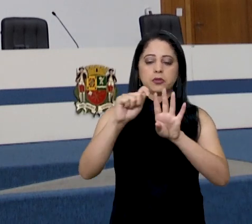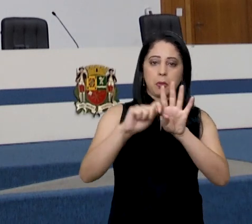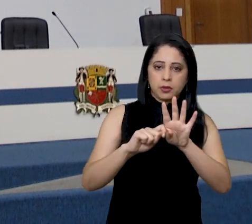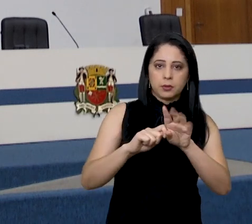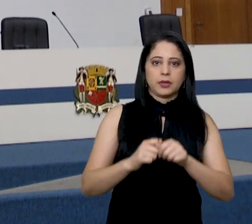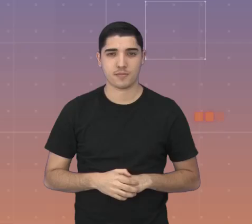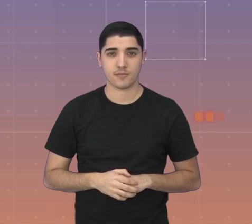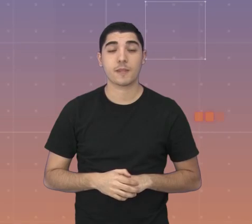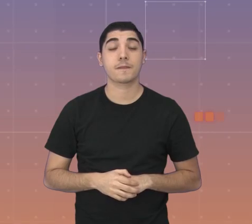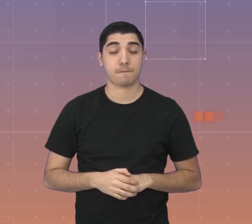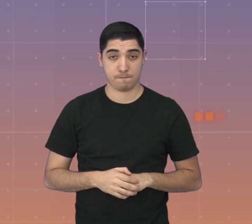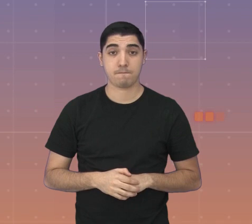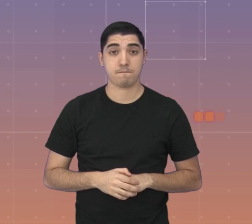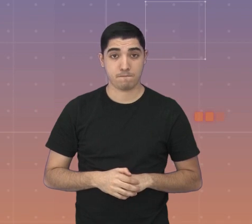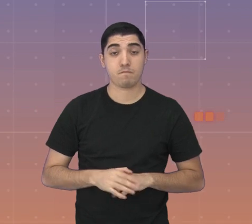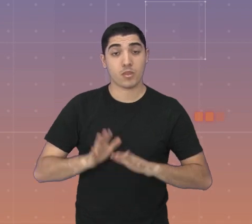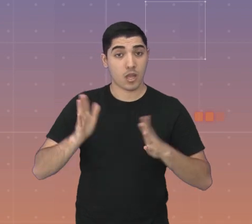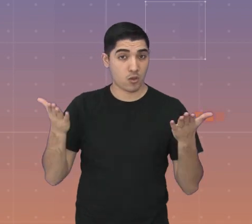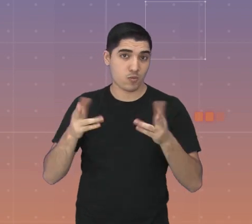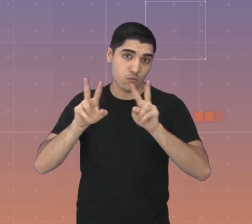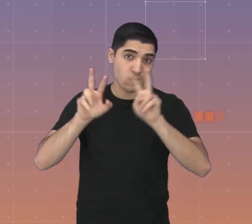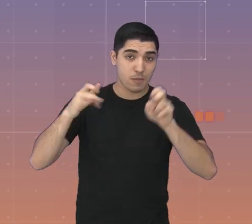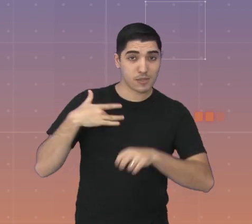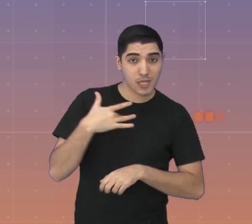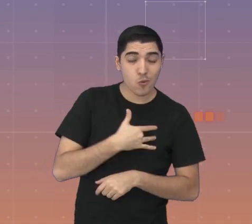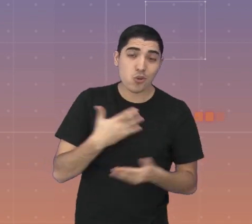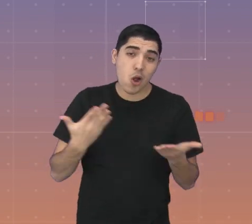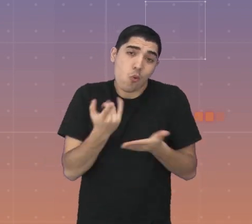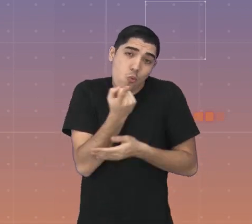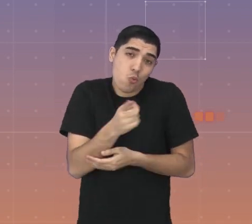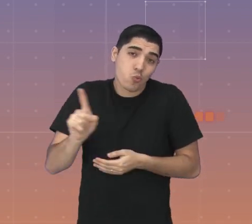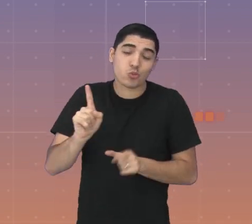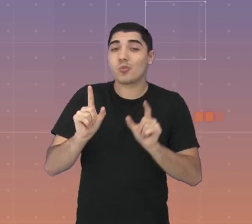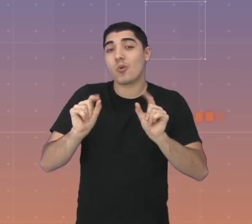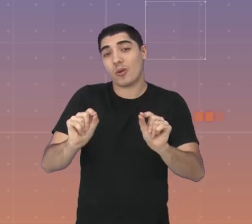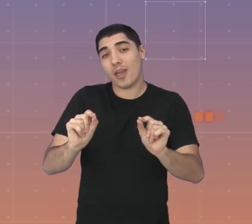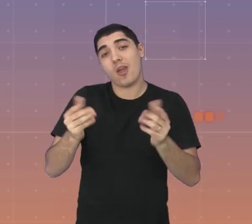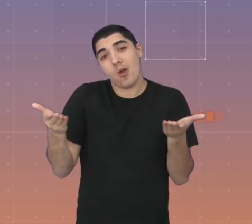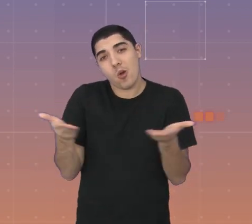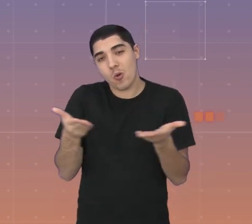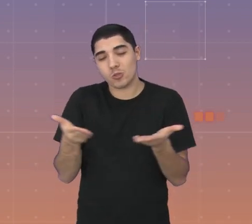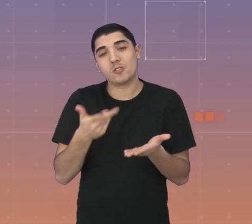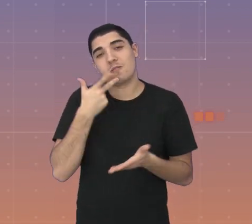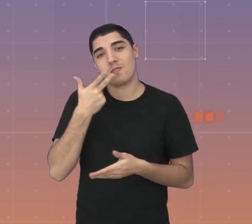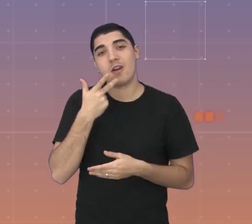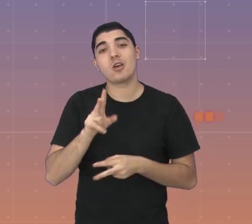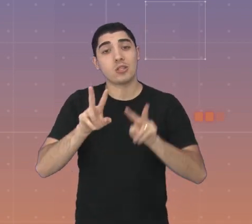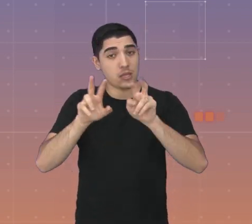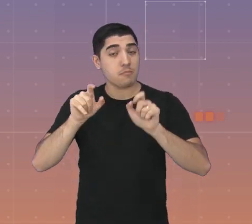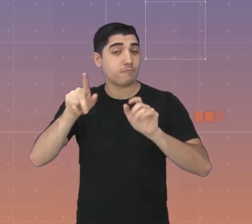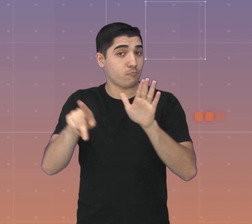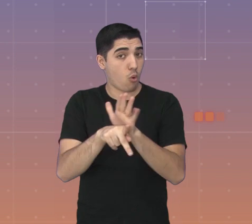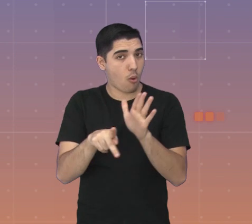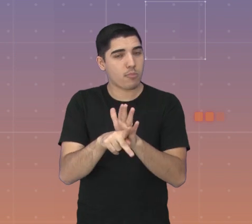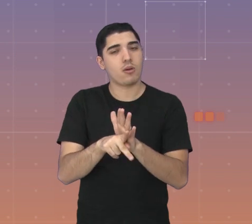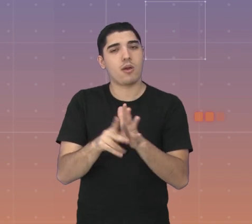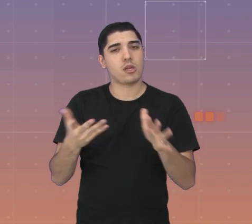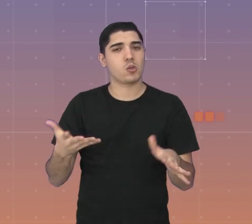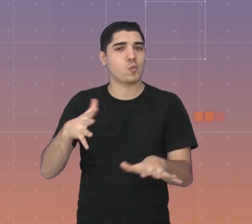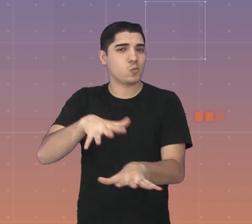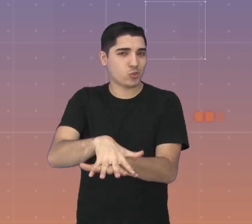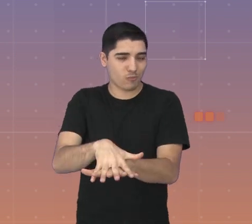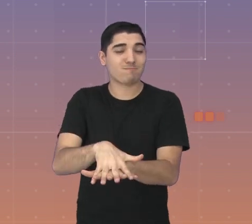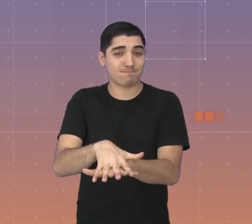4 meses. Estamos falando sobre saúde e, para finalizar a nossa retrospectiva de hoje, vamos falar também